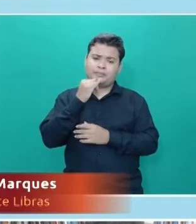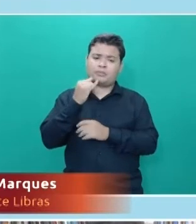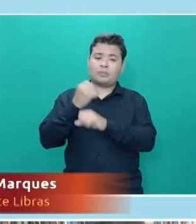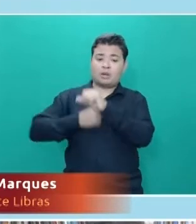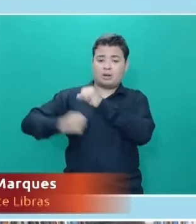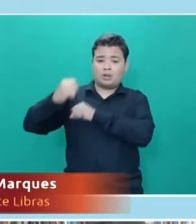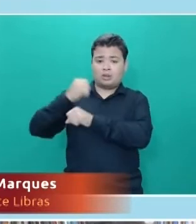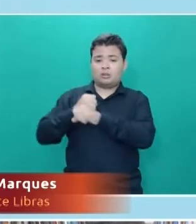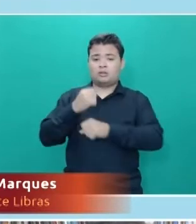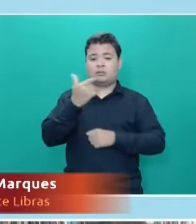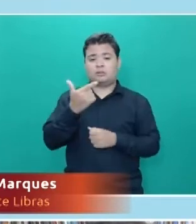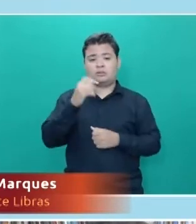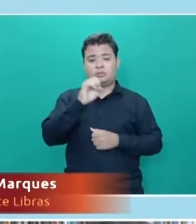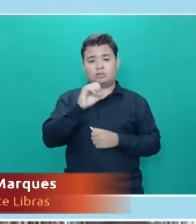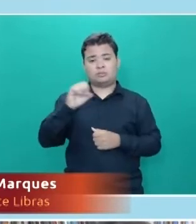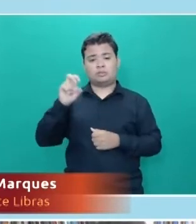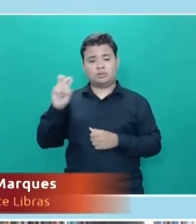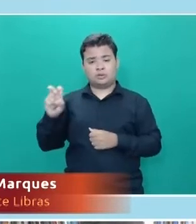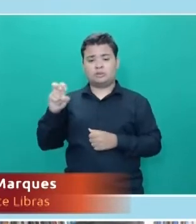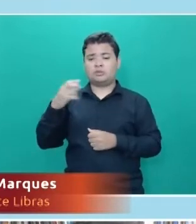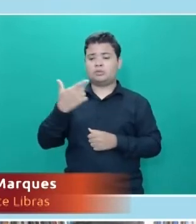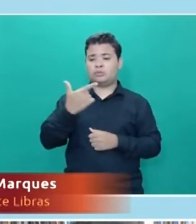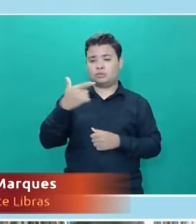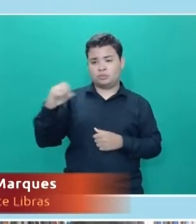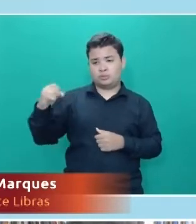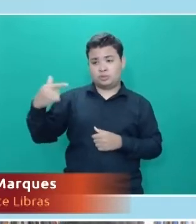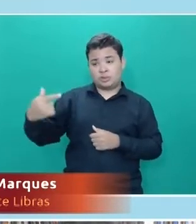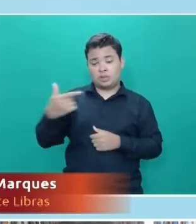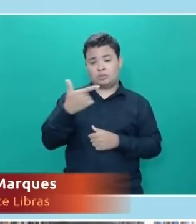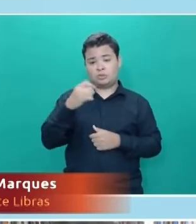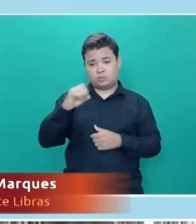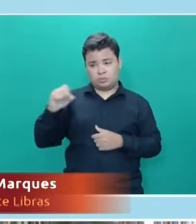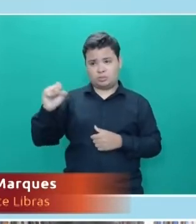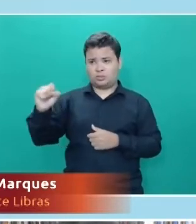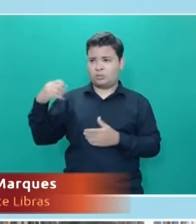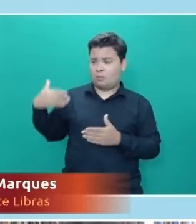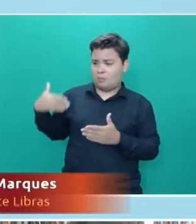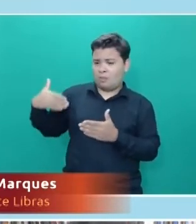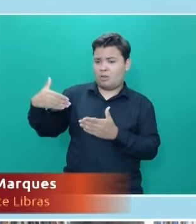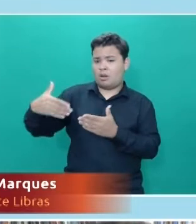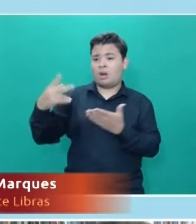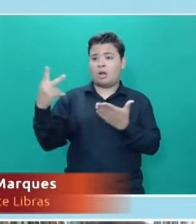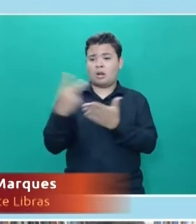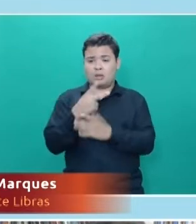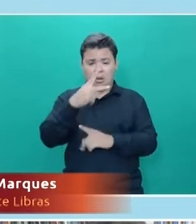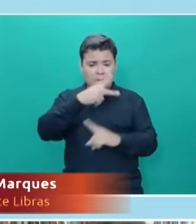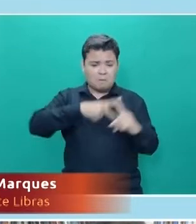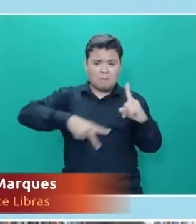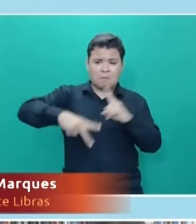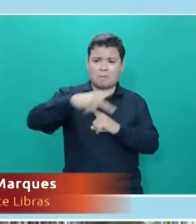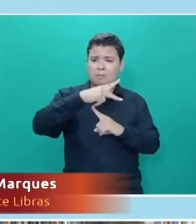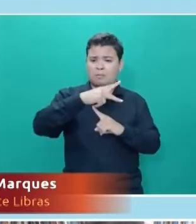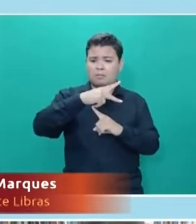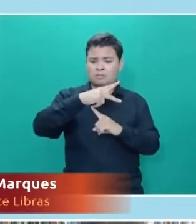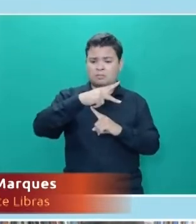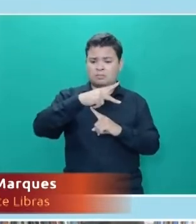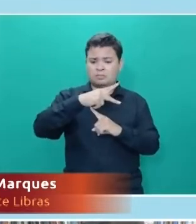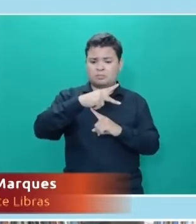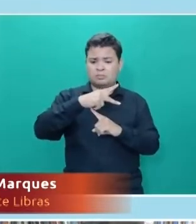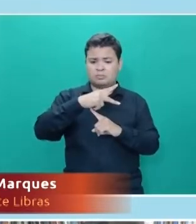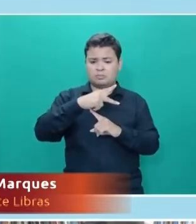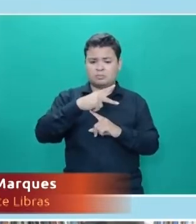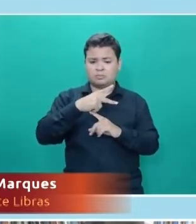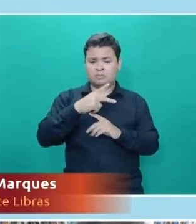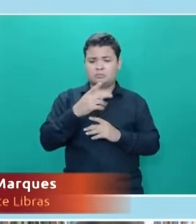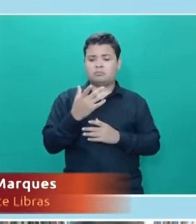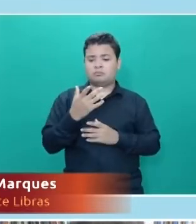2005, 6, 7, 8, para chegar, a Previdência foi hiper superavitária, mesmo sem a reforma.